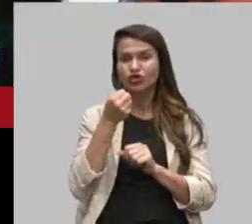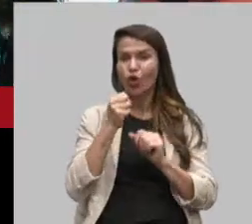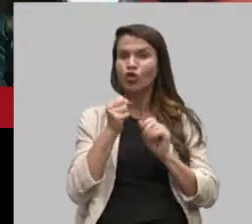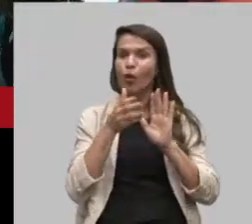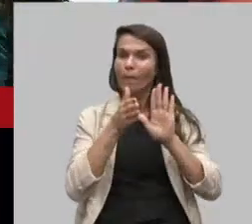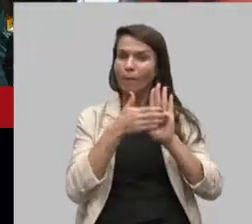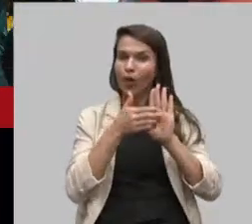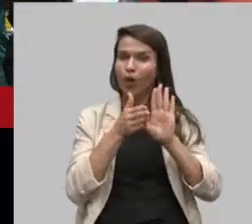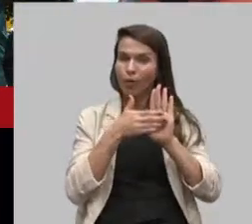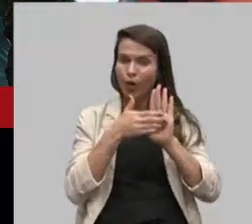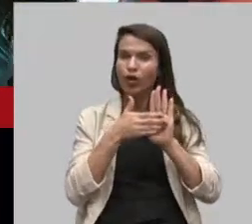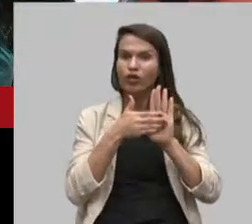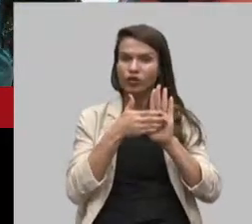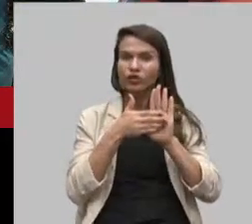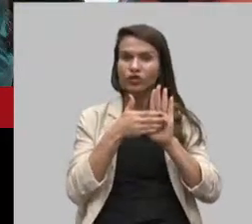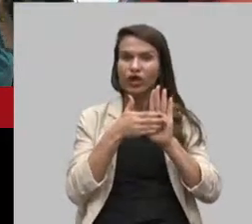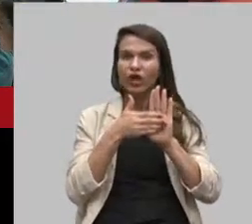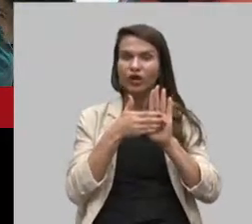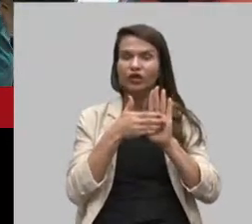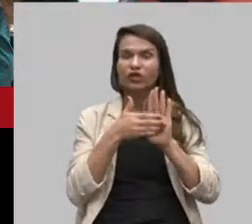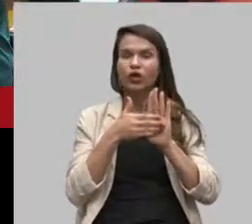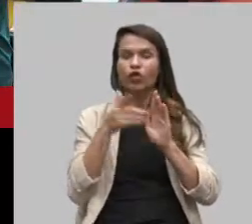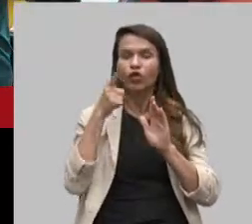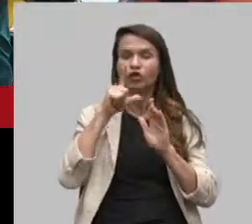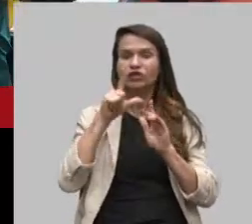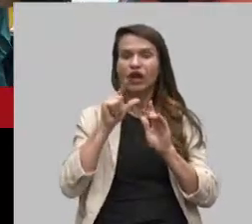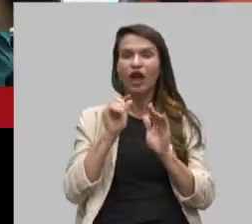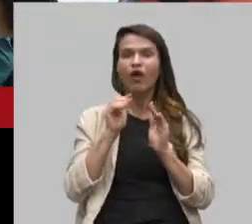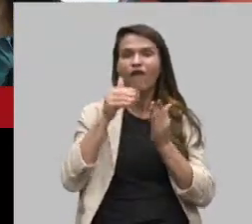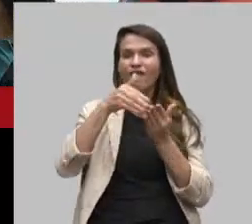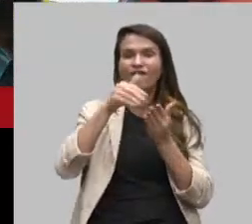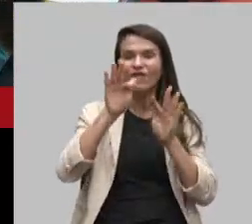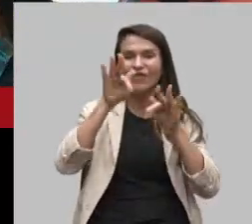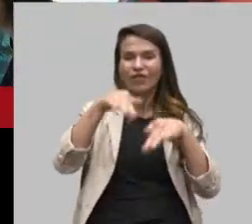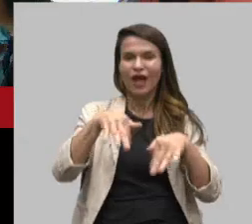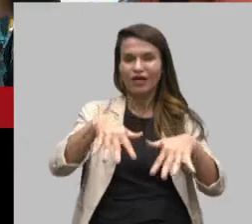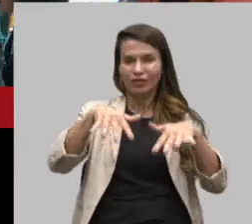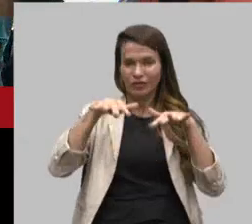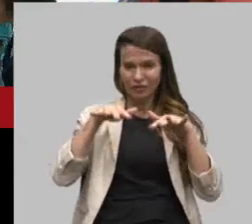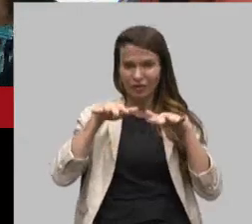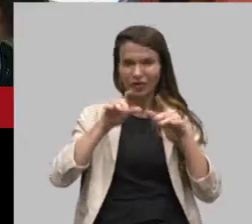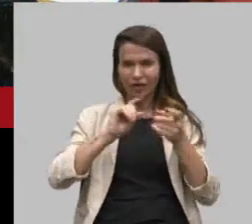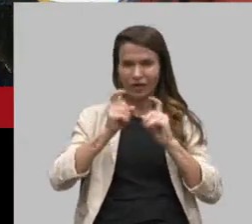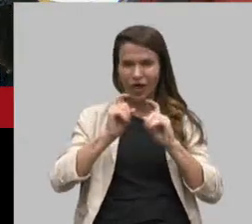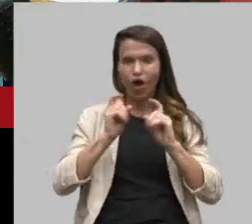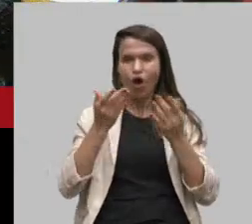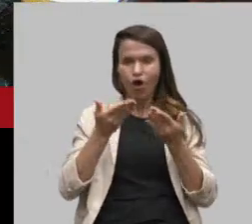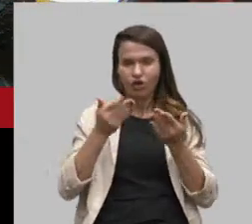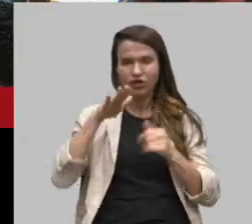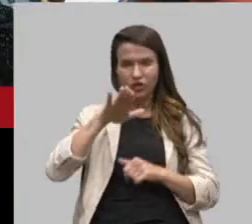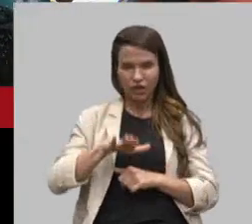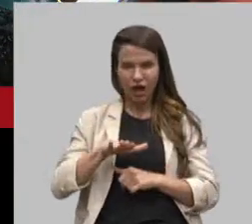chegaram até essa plenária final desta tarde mas o documento final ele deve ter no máximo 12